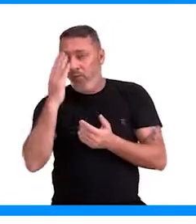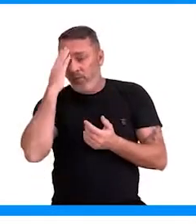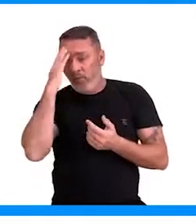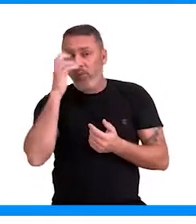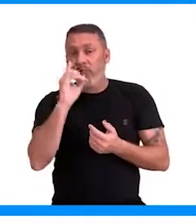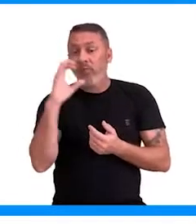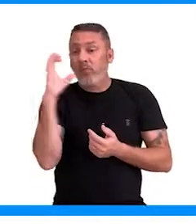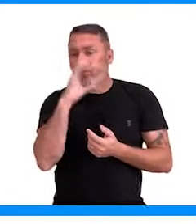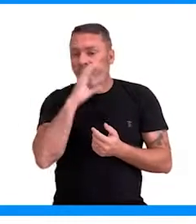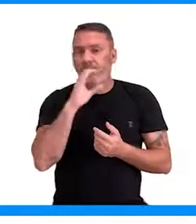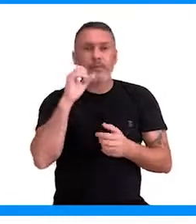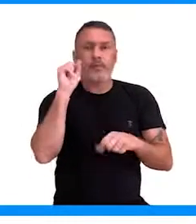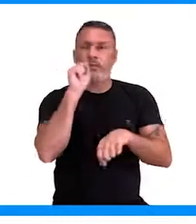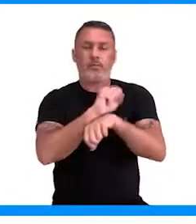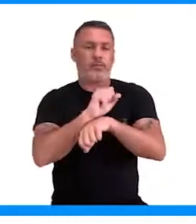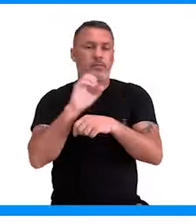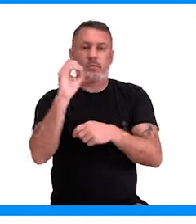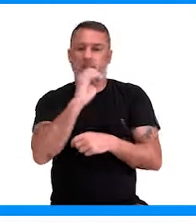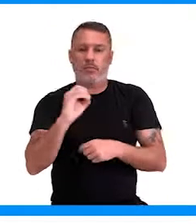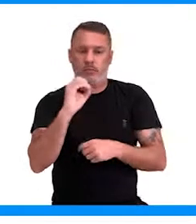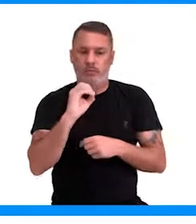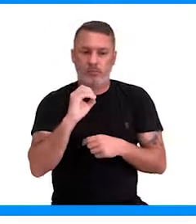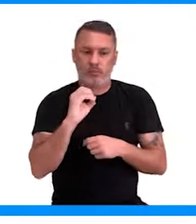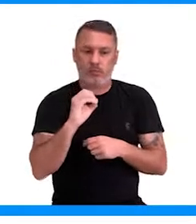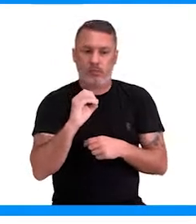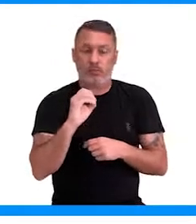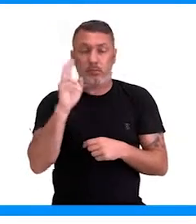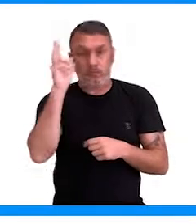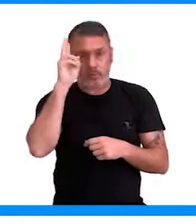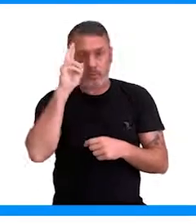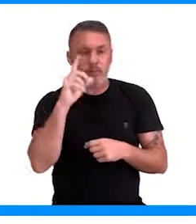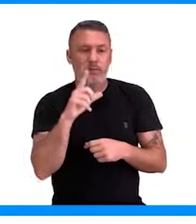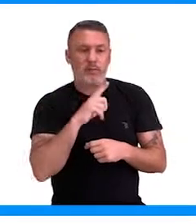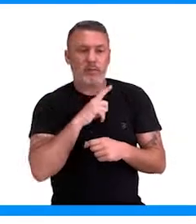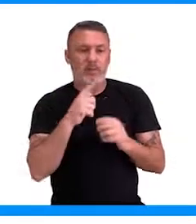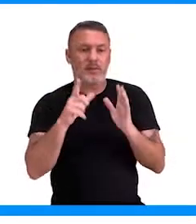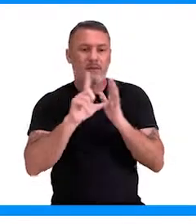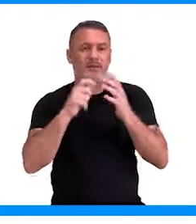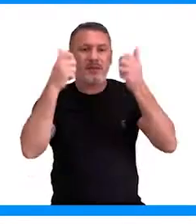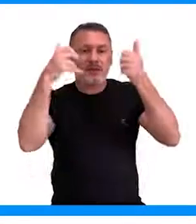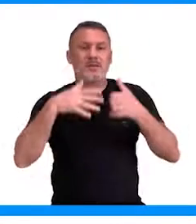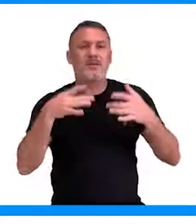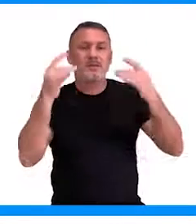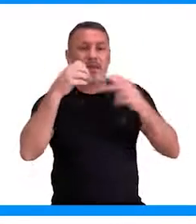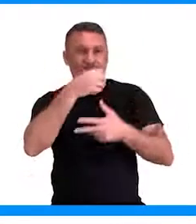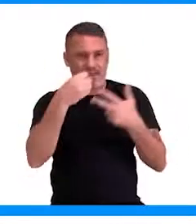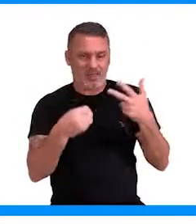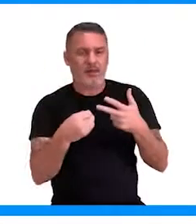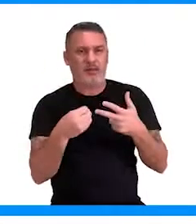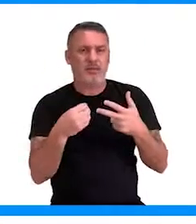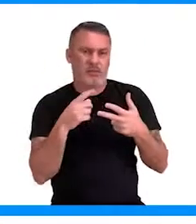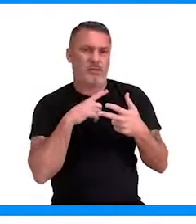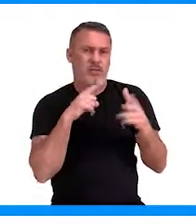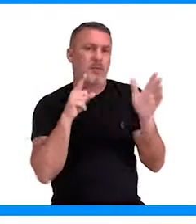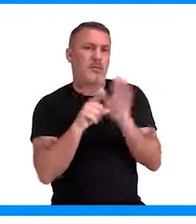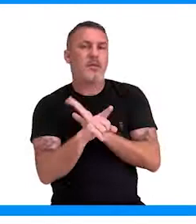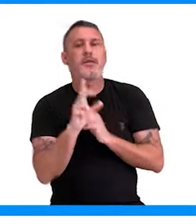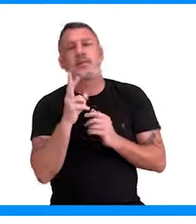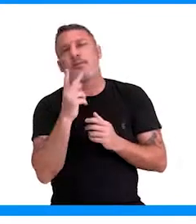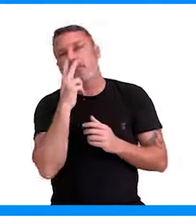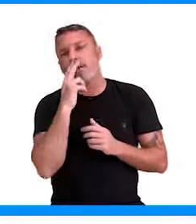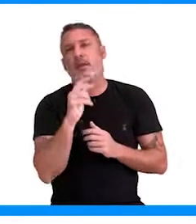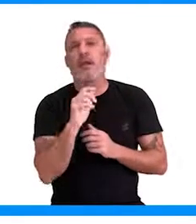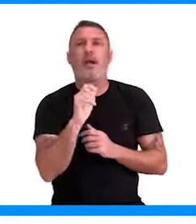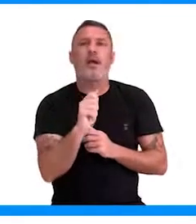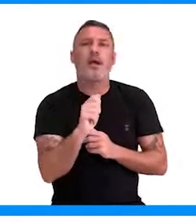se anula. Se colocarem, eu já vi questões, inclusive, que lá entre os itens das questões, ele